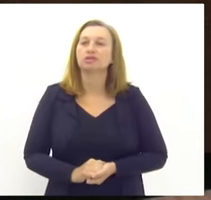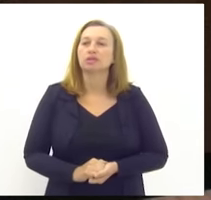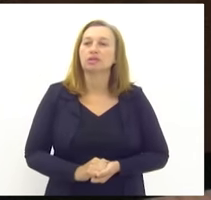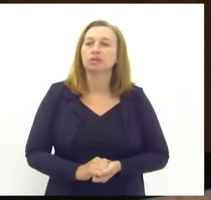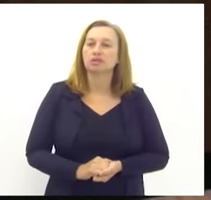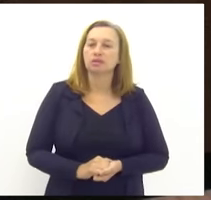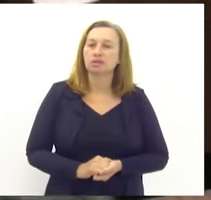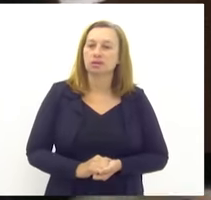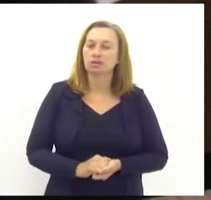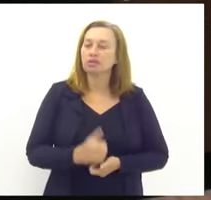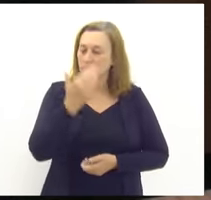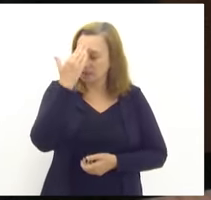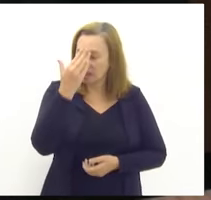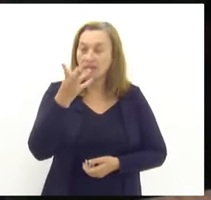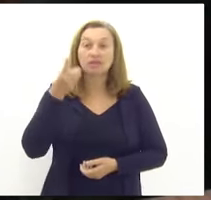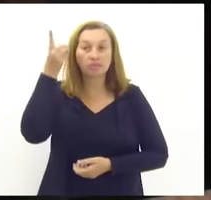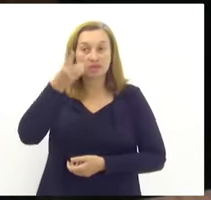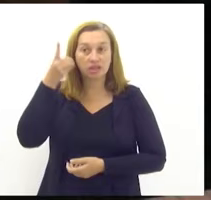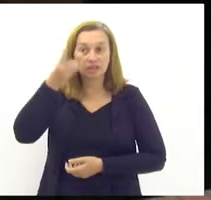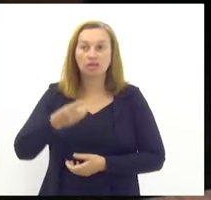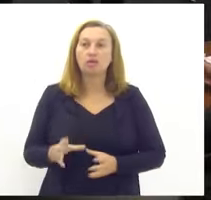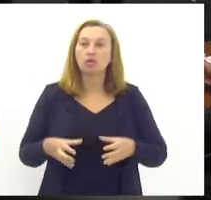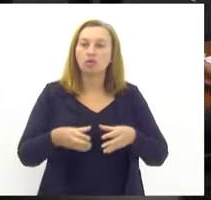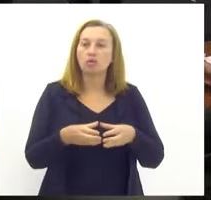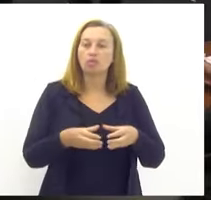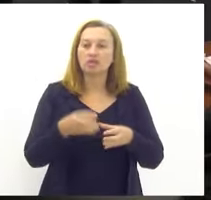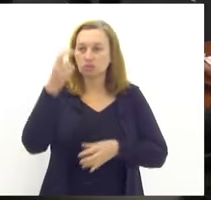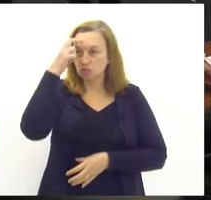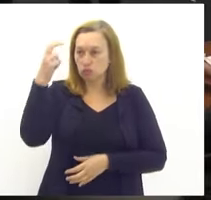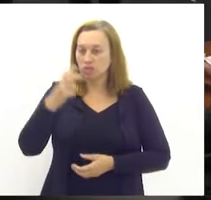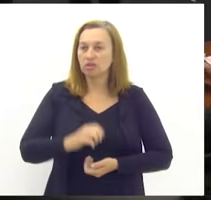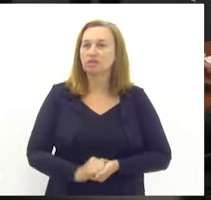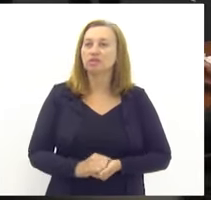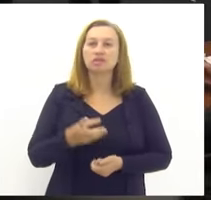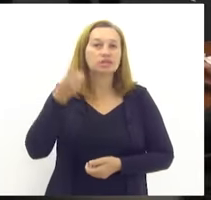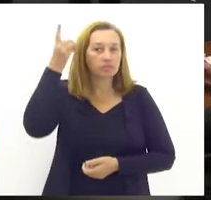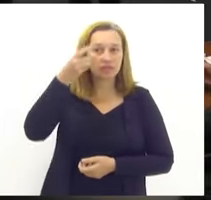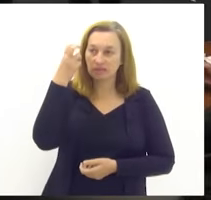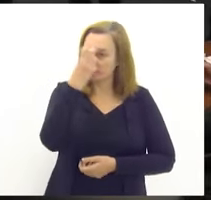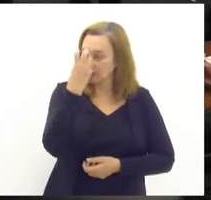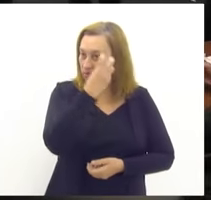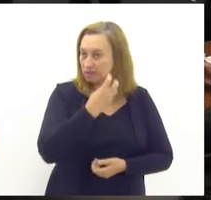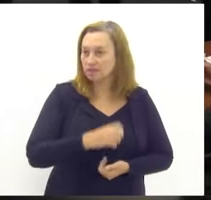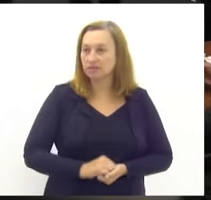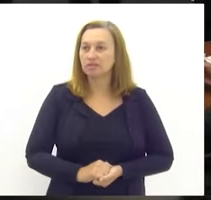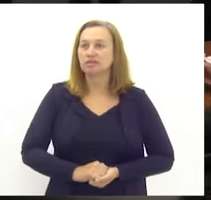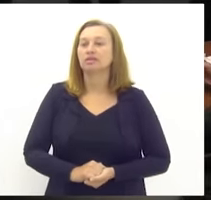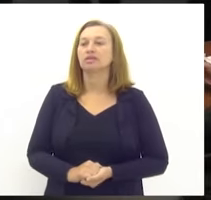2 Obrigado Deputado pela comissão de Cultura deputada Verônica